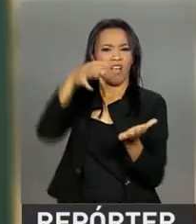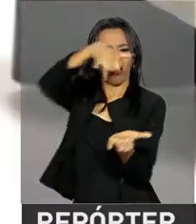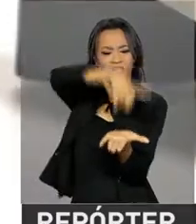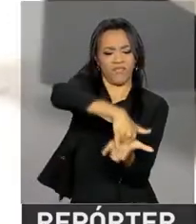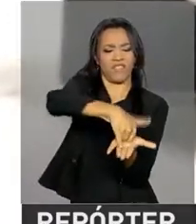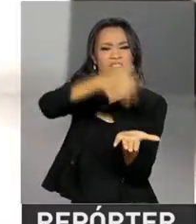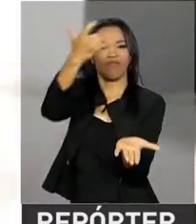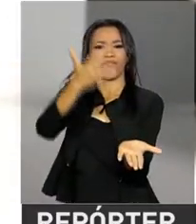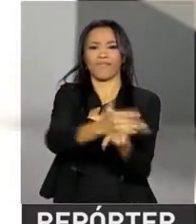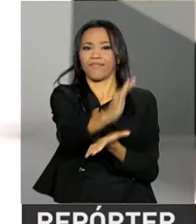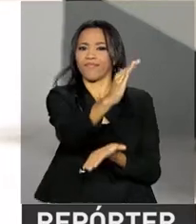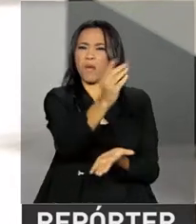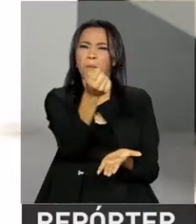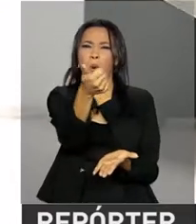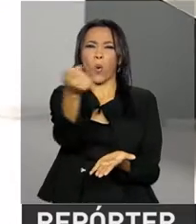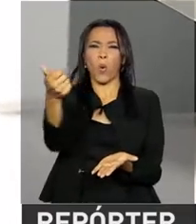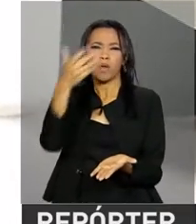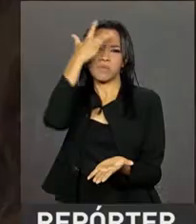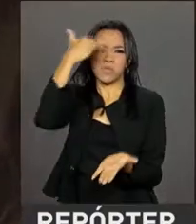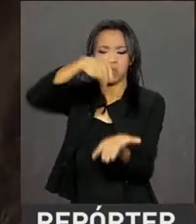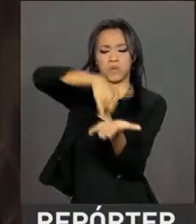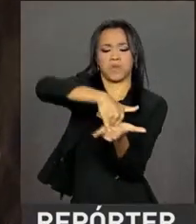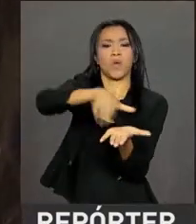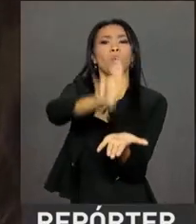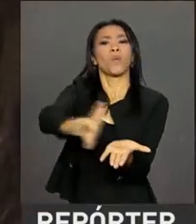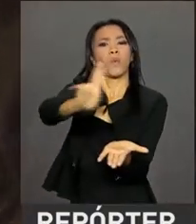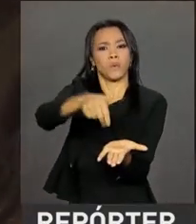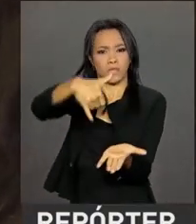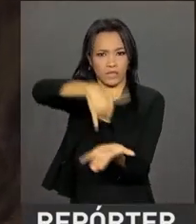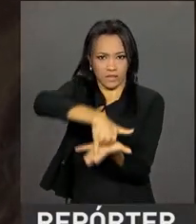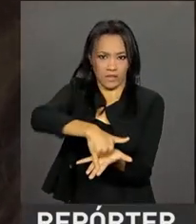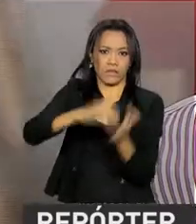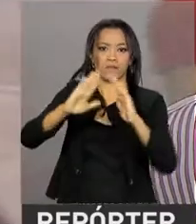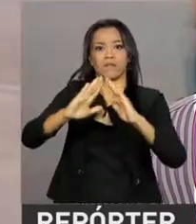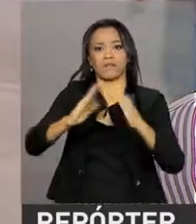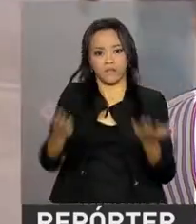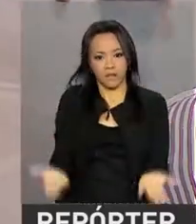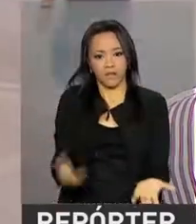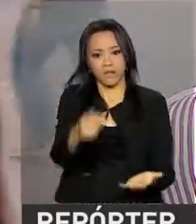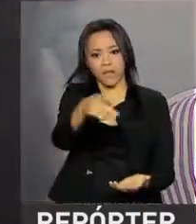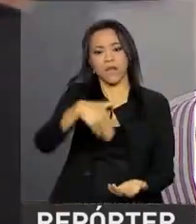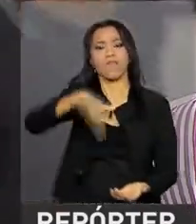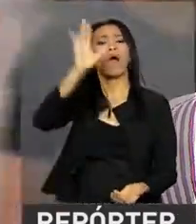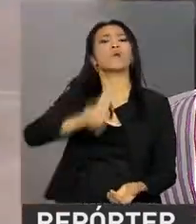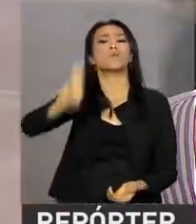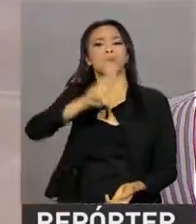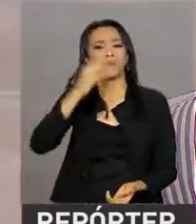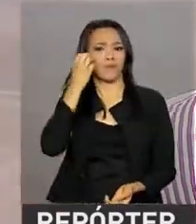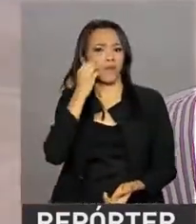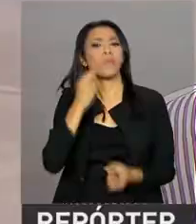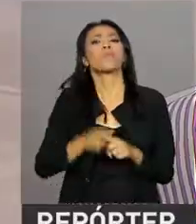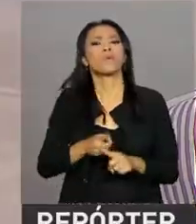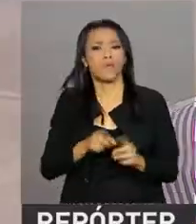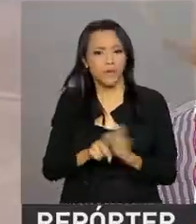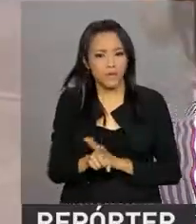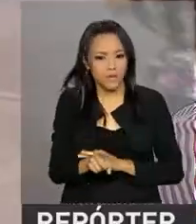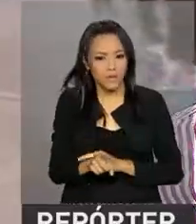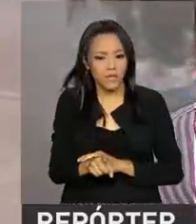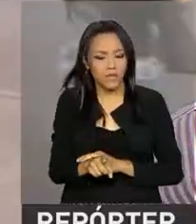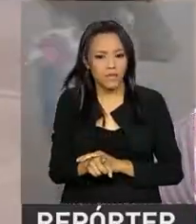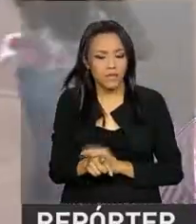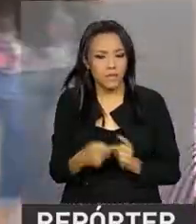fixo. Hoje, poucas pessoas dispõem de uma linha fixa em casa. Eu uso mais o celular. Por quê?